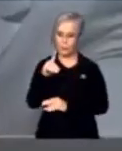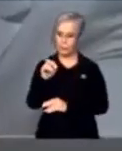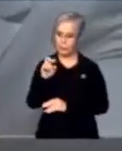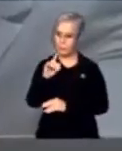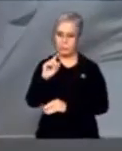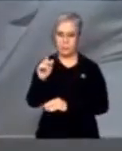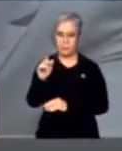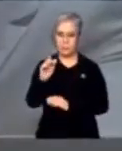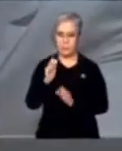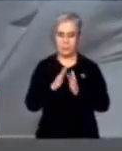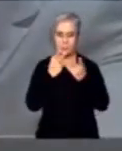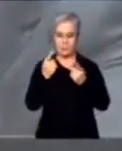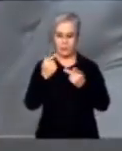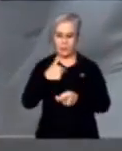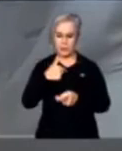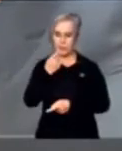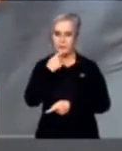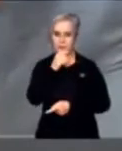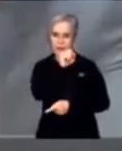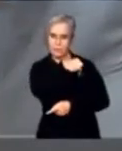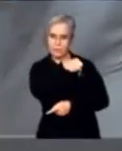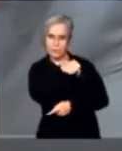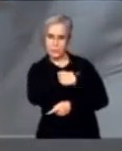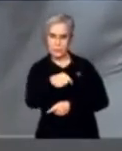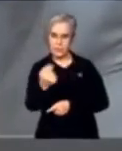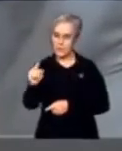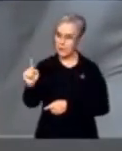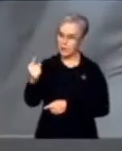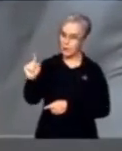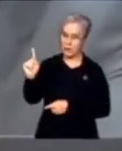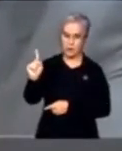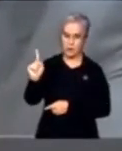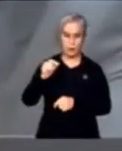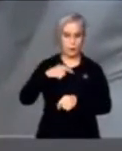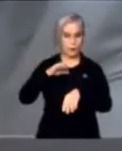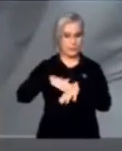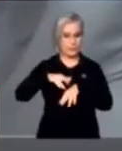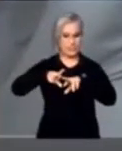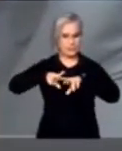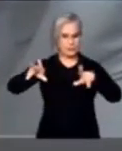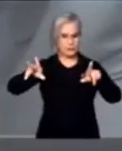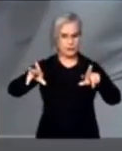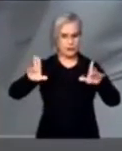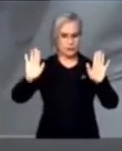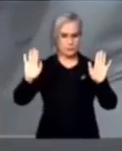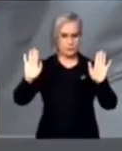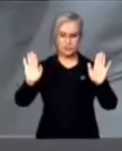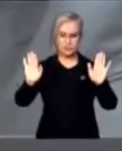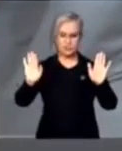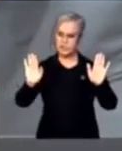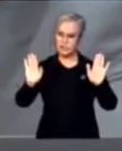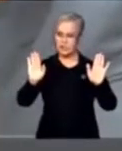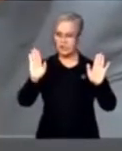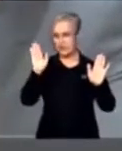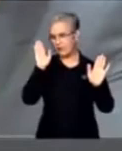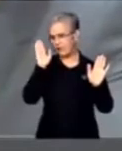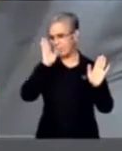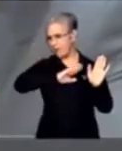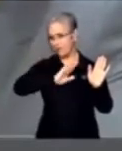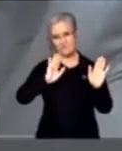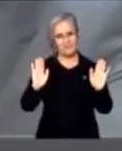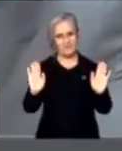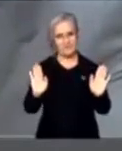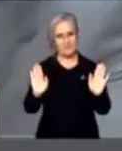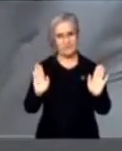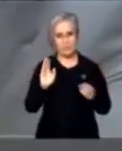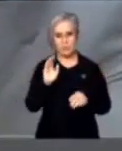seja o vosso falar sim, sim, não, não. O que passa disso é de procedência maligna.